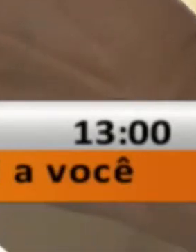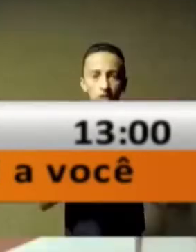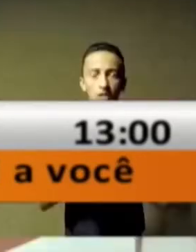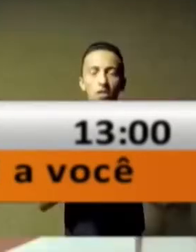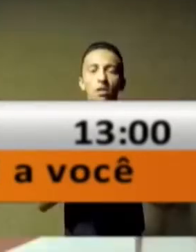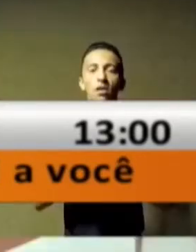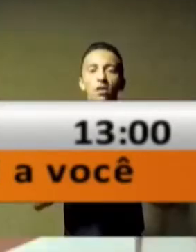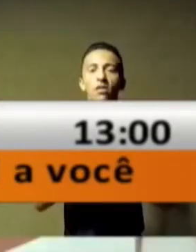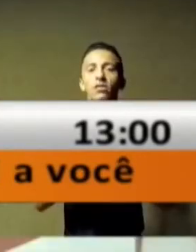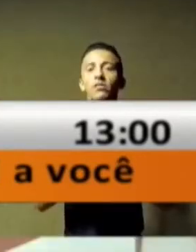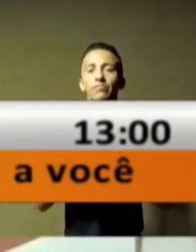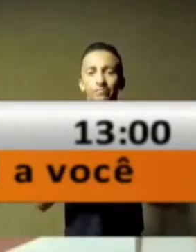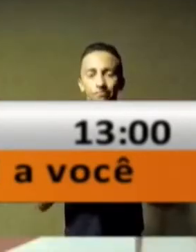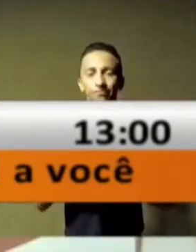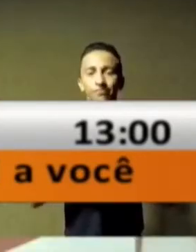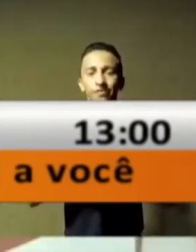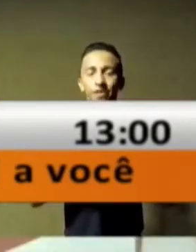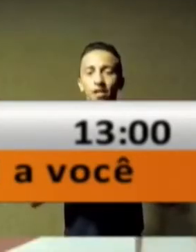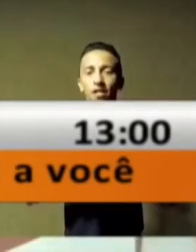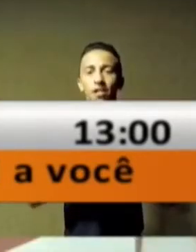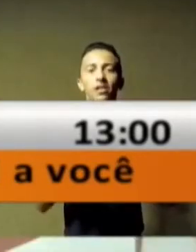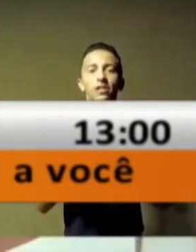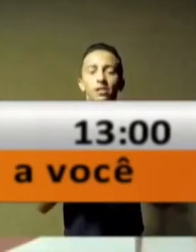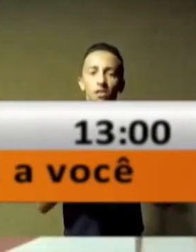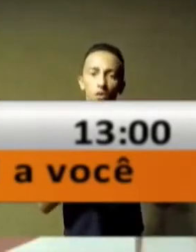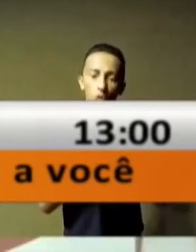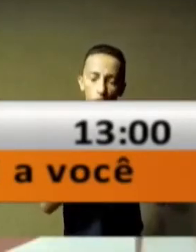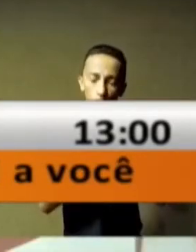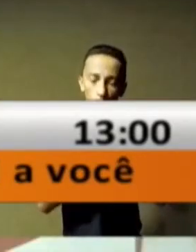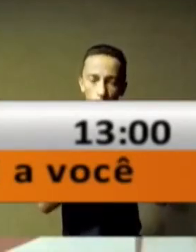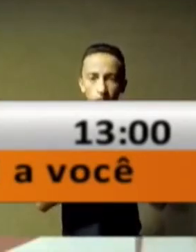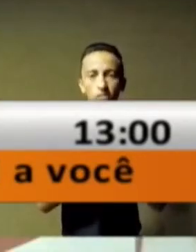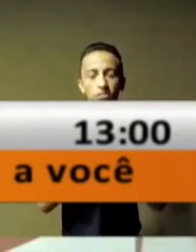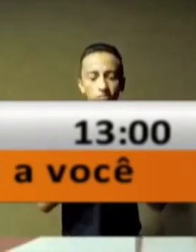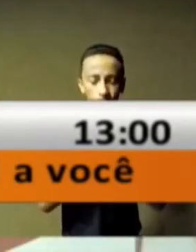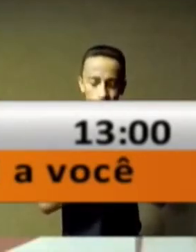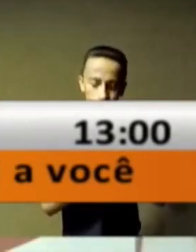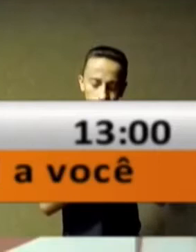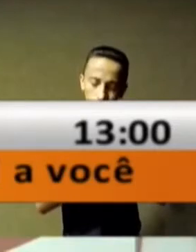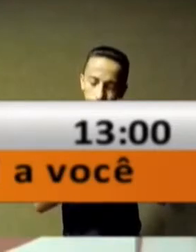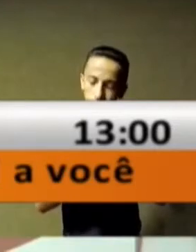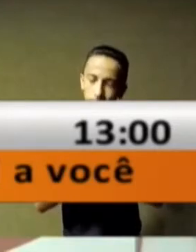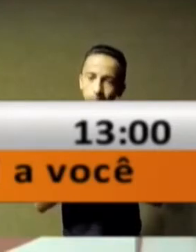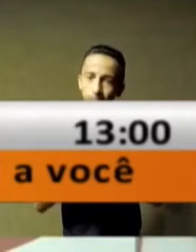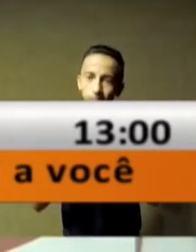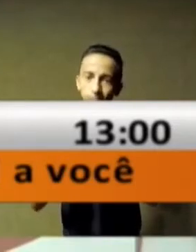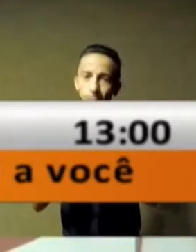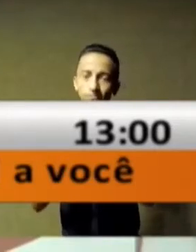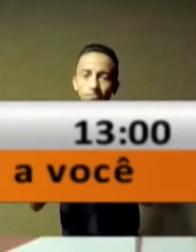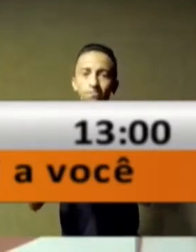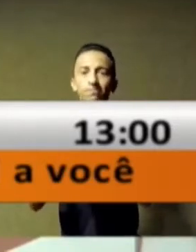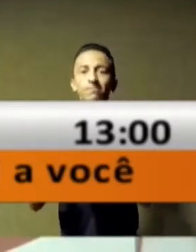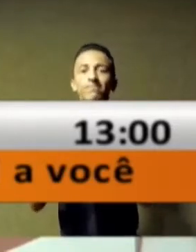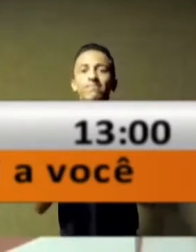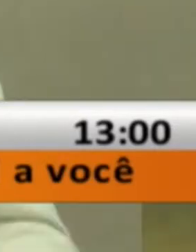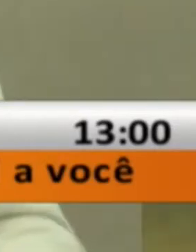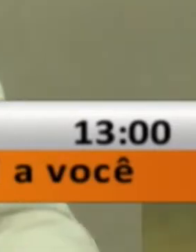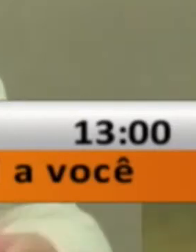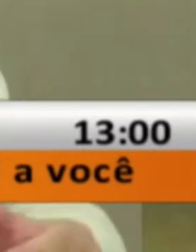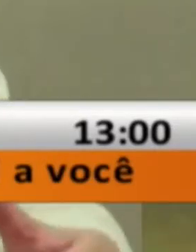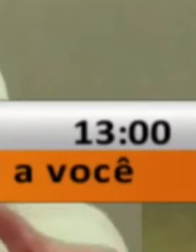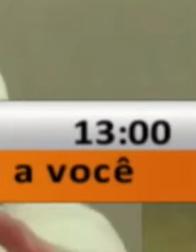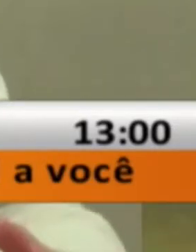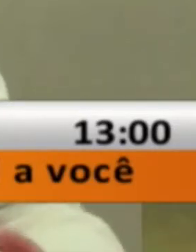pandemia. Mantemos a mesma estrutura do nosso plano de contingência, seguimos as nossas diretrizes, no sentido de que estamos hoje